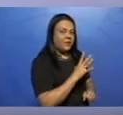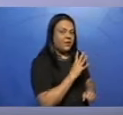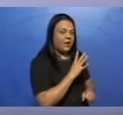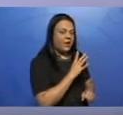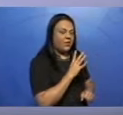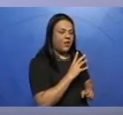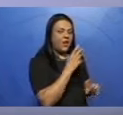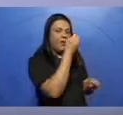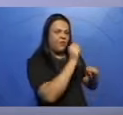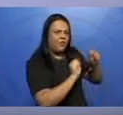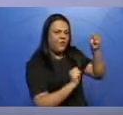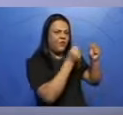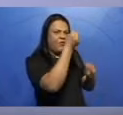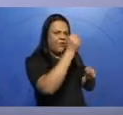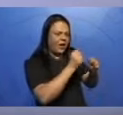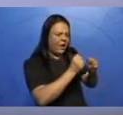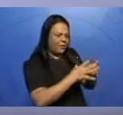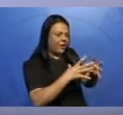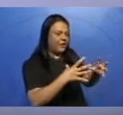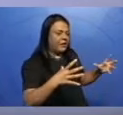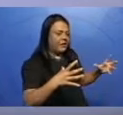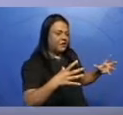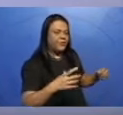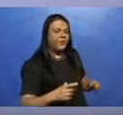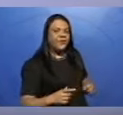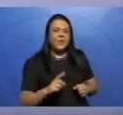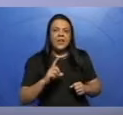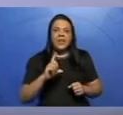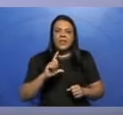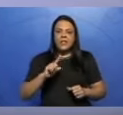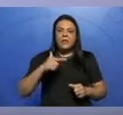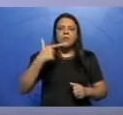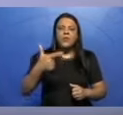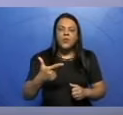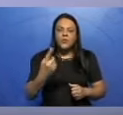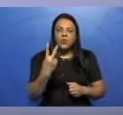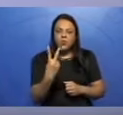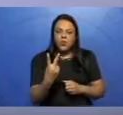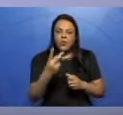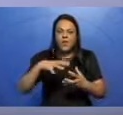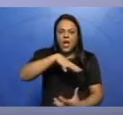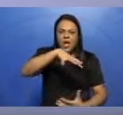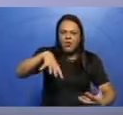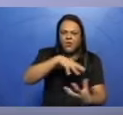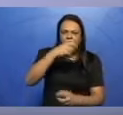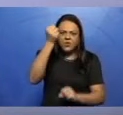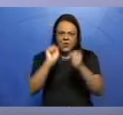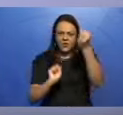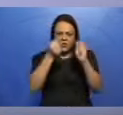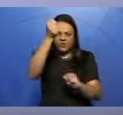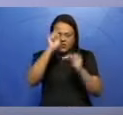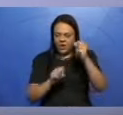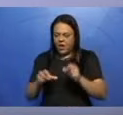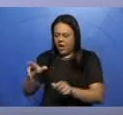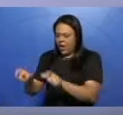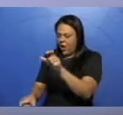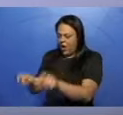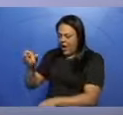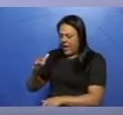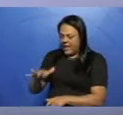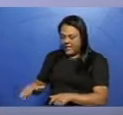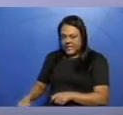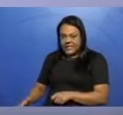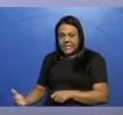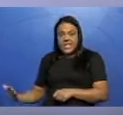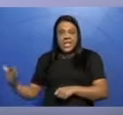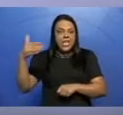Com as duas grandes revoluções industriais, o trabalho infantil se adapta ao novo contexto. As crianças trabalhavam